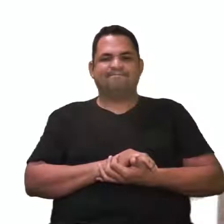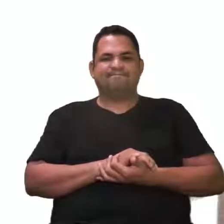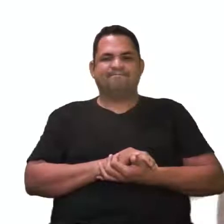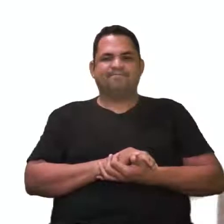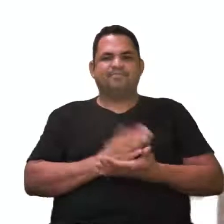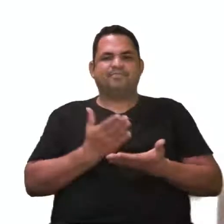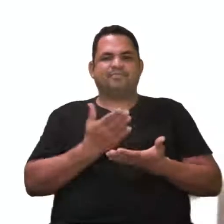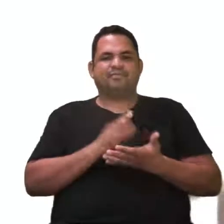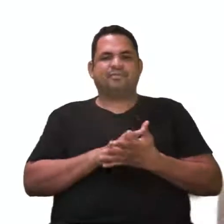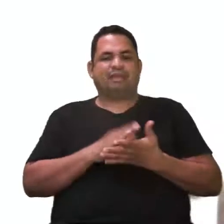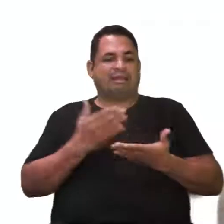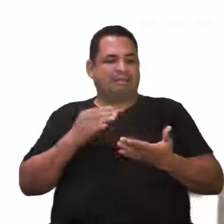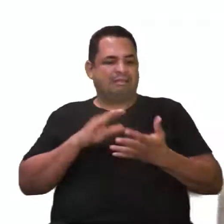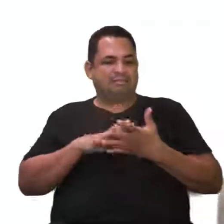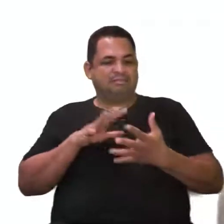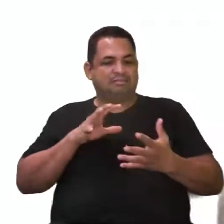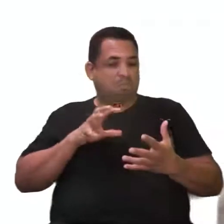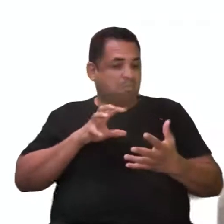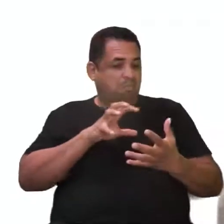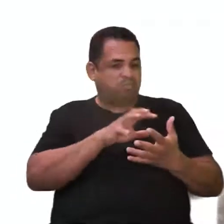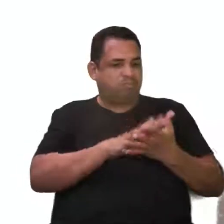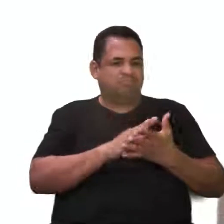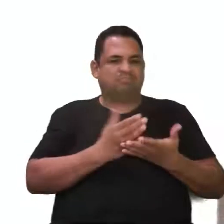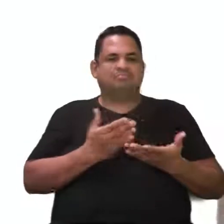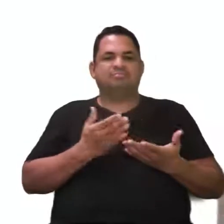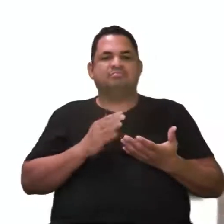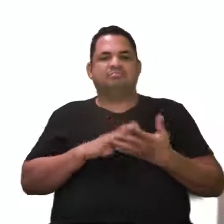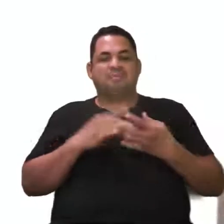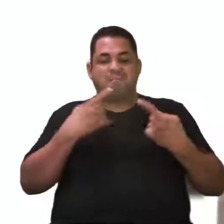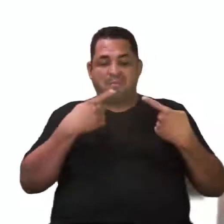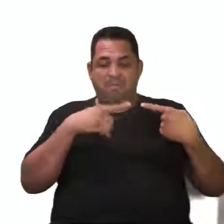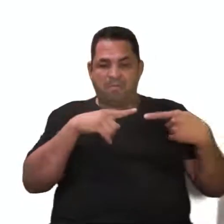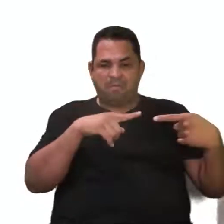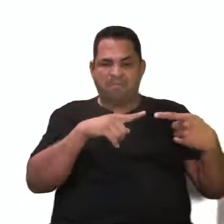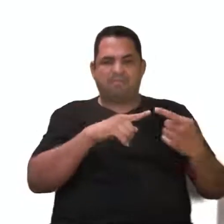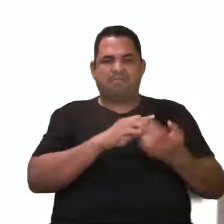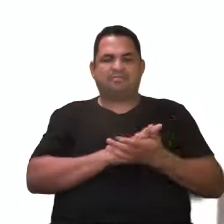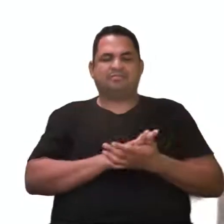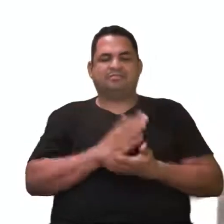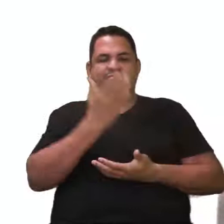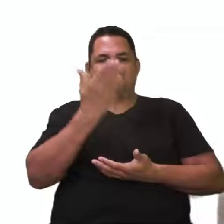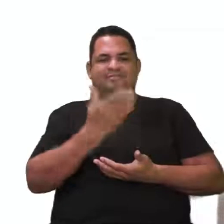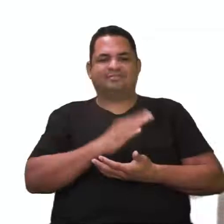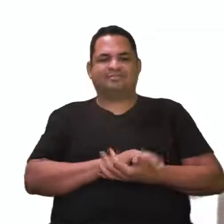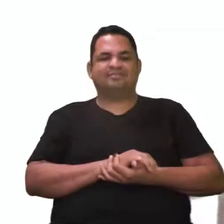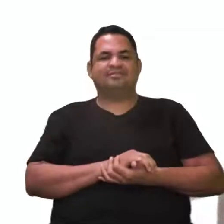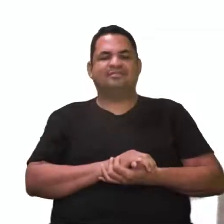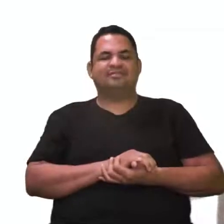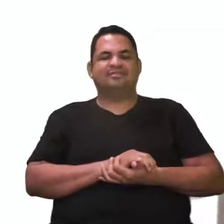vi. Cara, eles botam pra moer mesmo. Bota pra cima. Também são esquilos muito grandes, né?